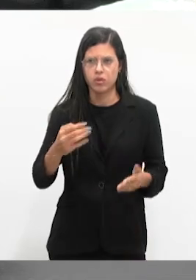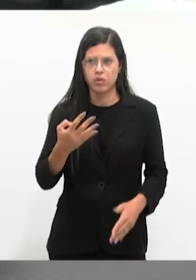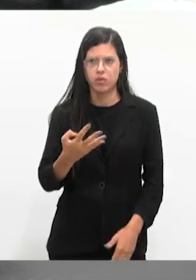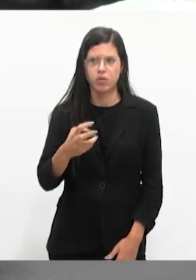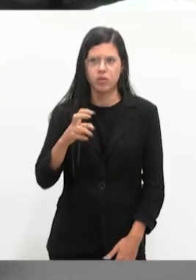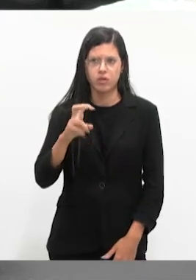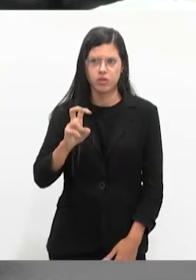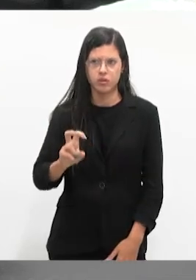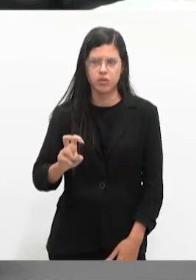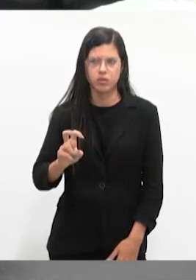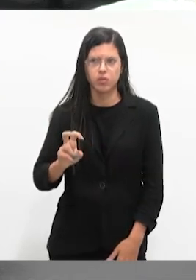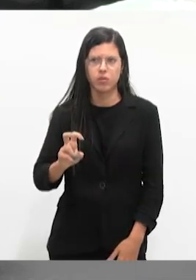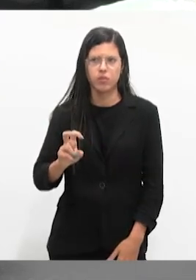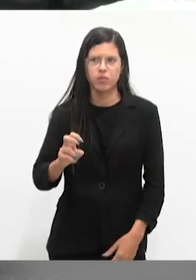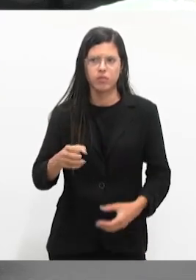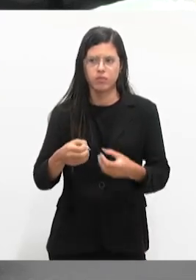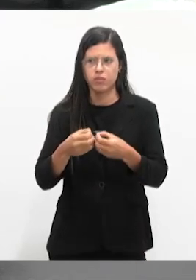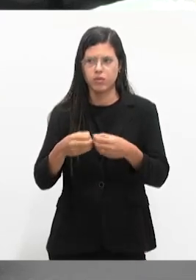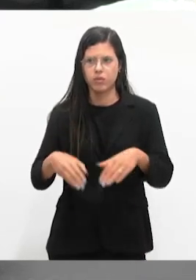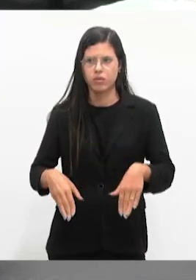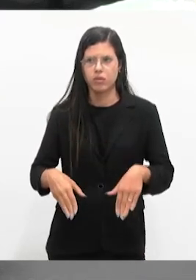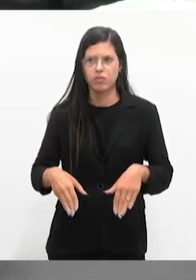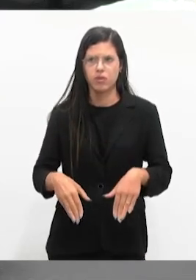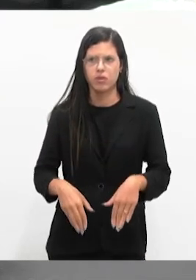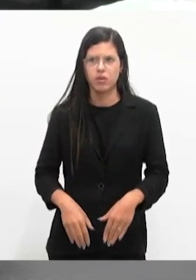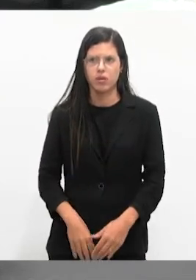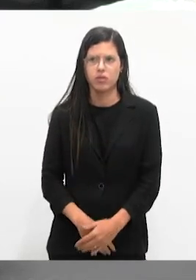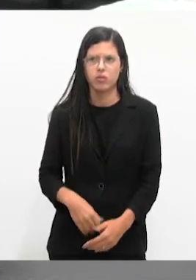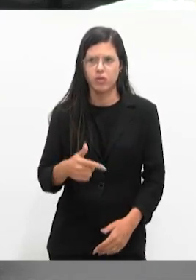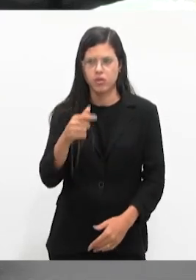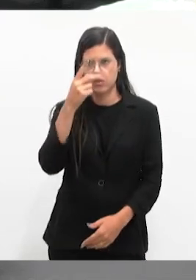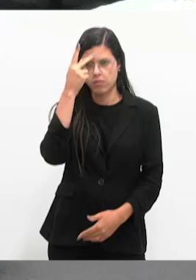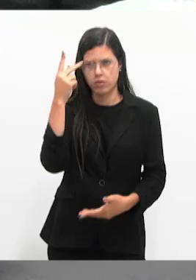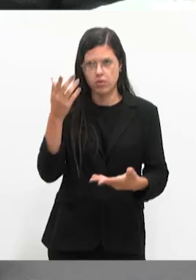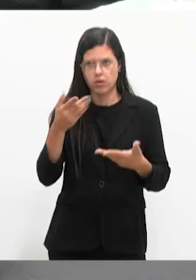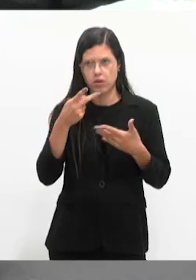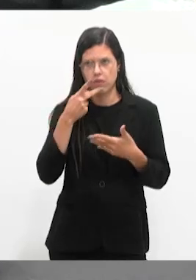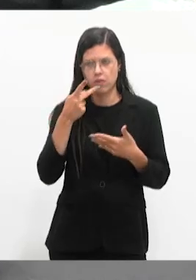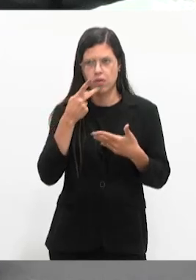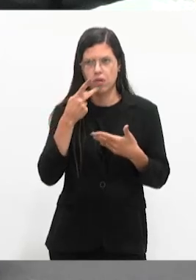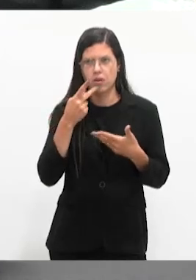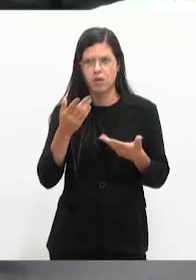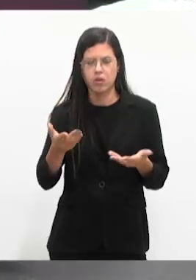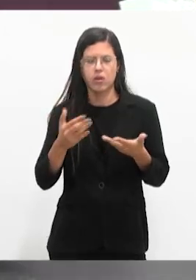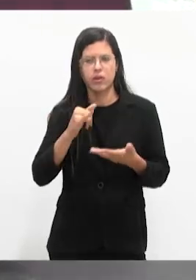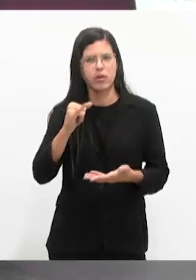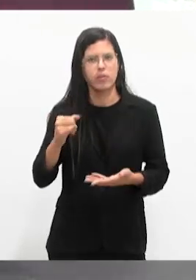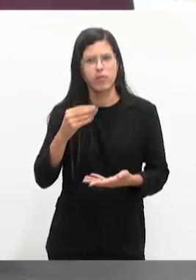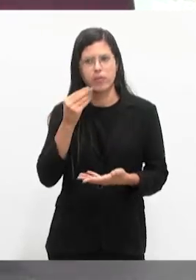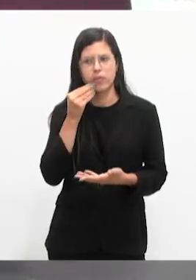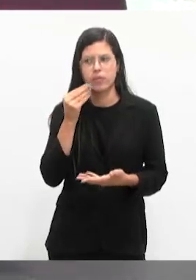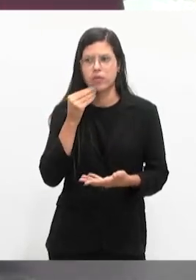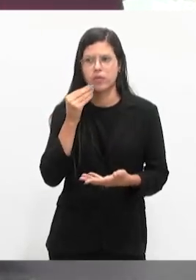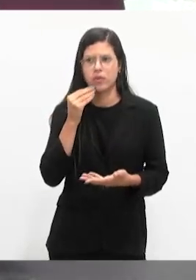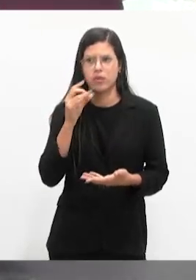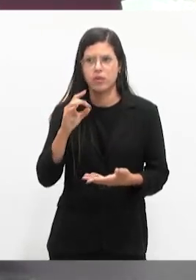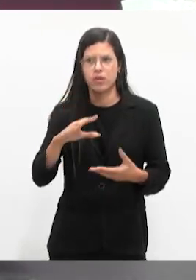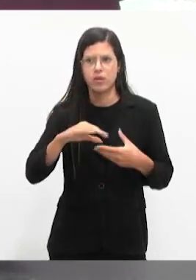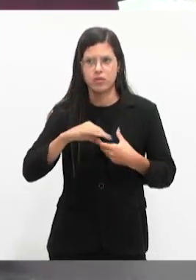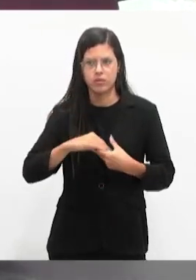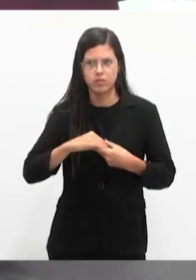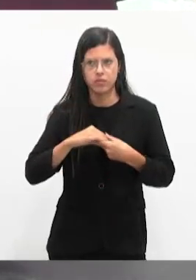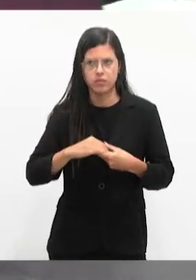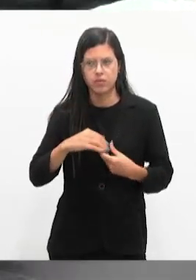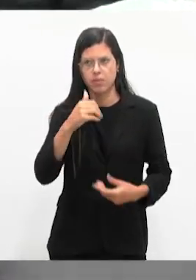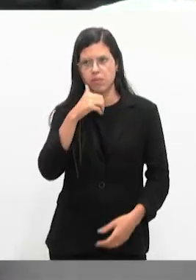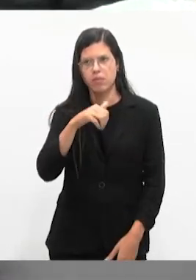45, então, o bloco de prejudicabilidade. Mas alguém gostaria de fazer uso da palavra? Eu queria aproveitar, só saudar aqui as